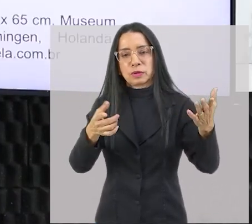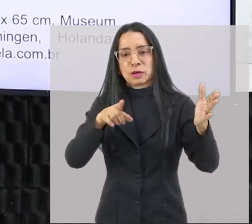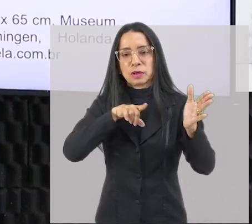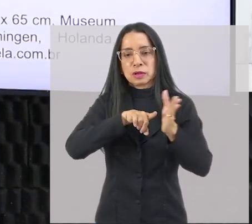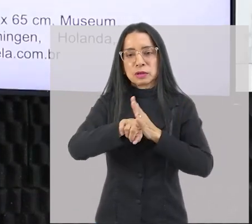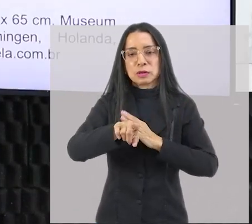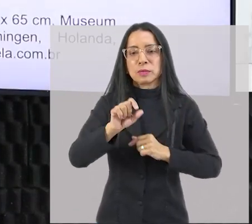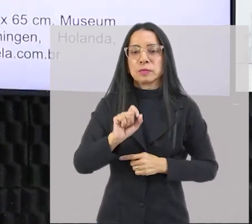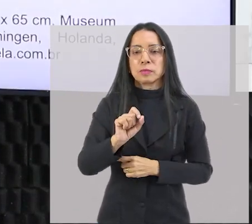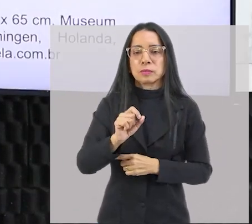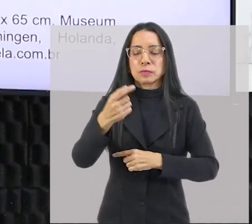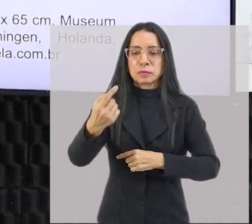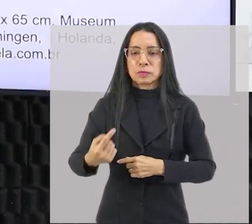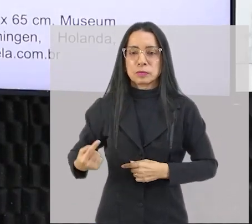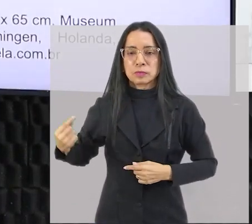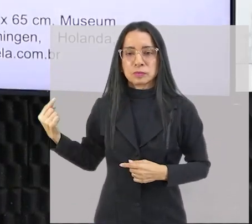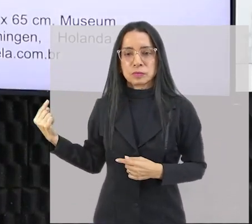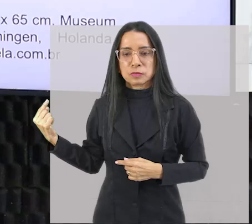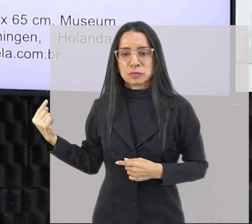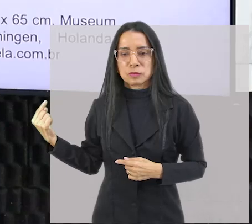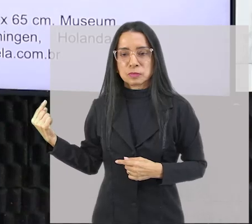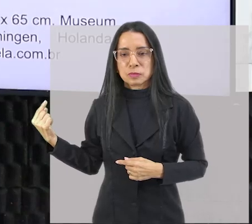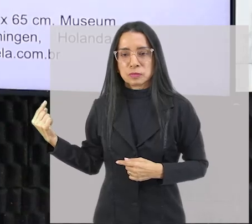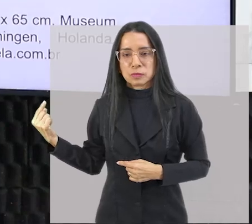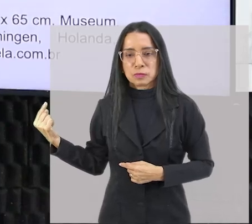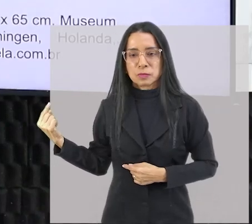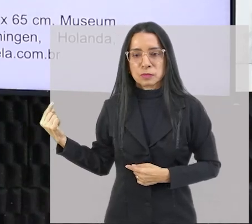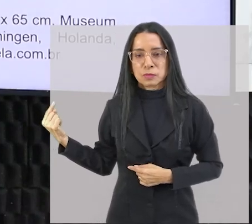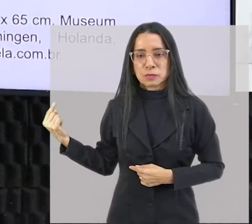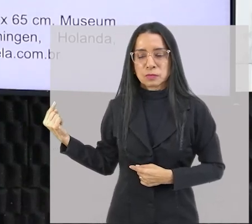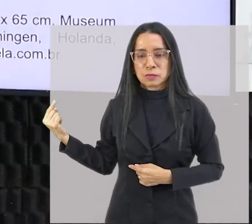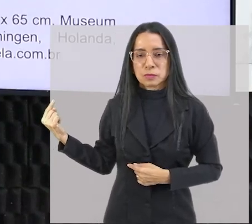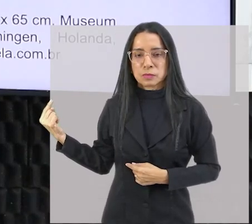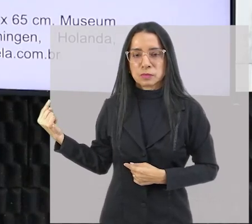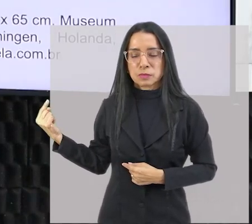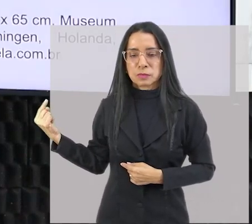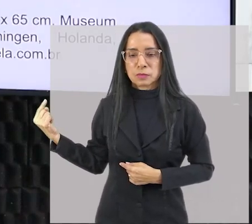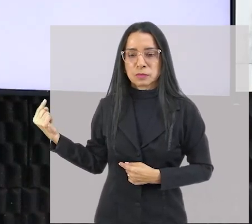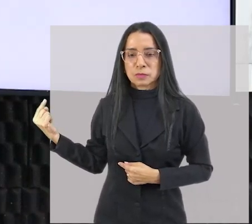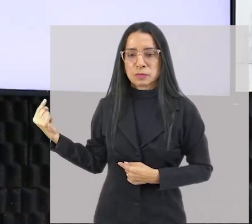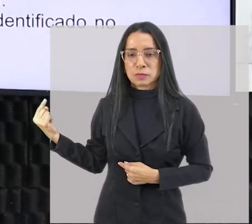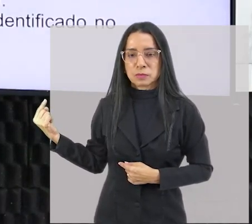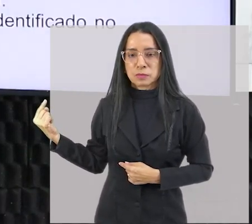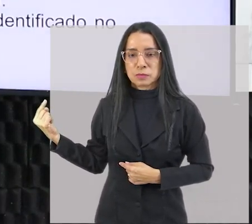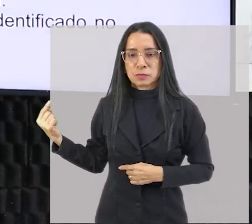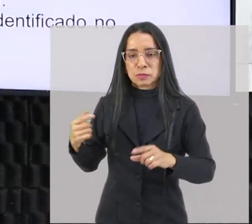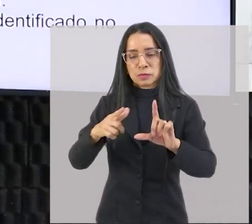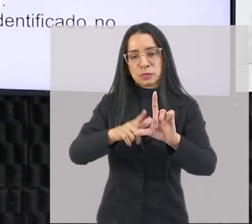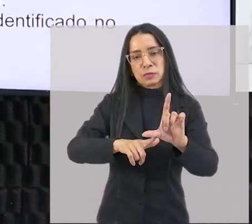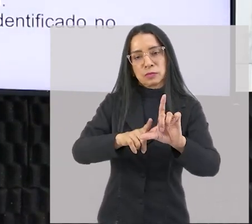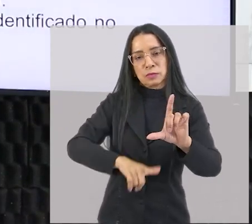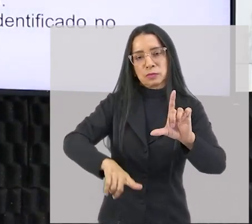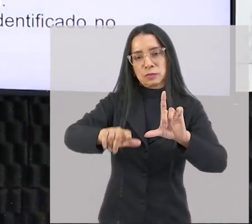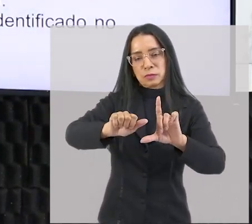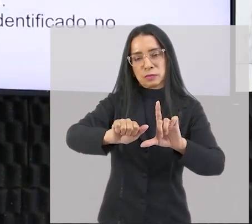a questão pergunta, um traço do surrealismo presente, um traço só nessa pintura é o